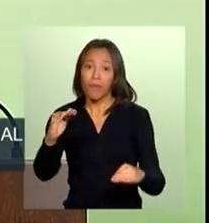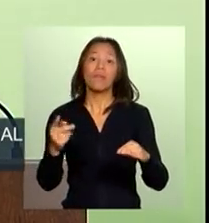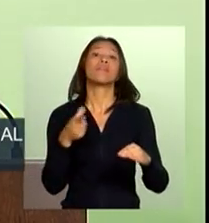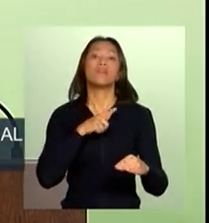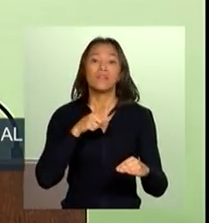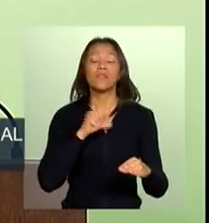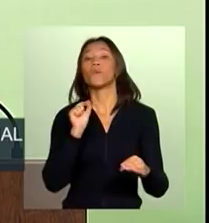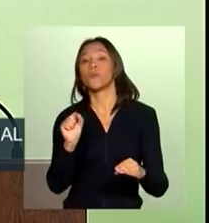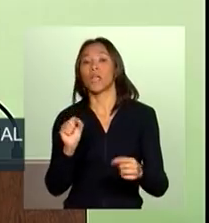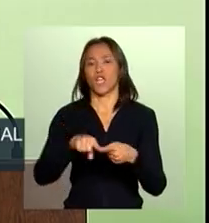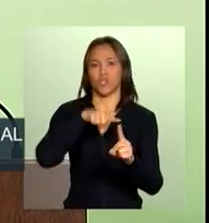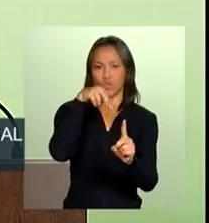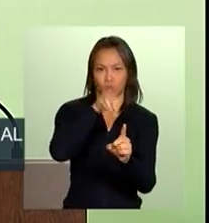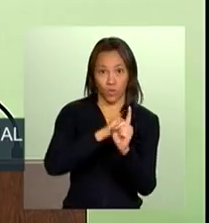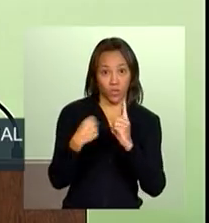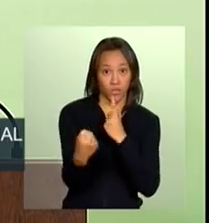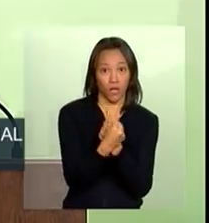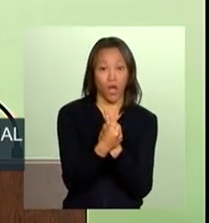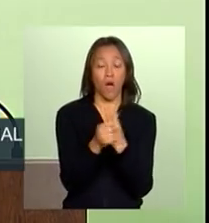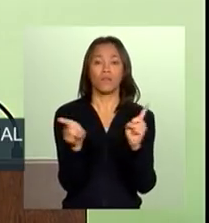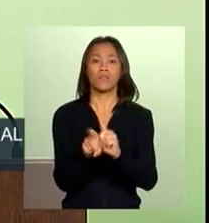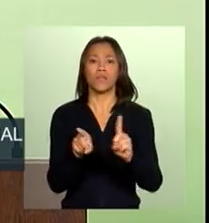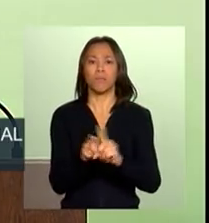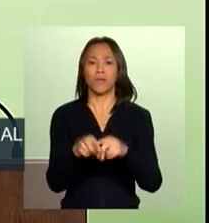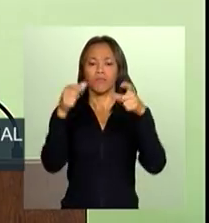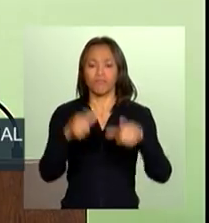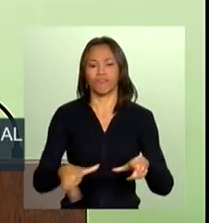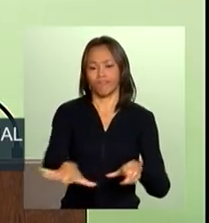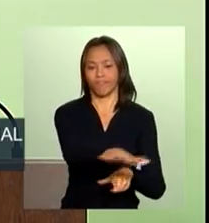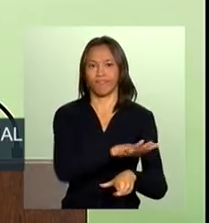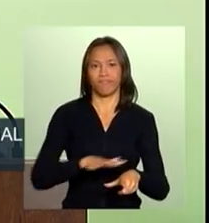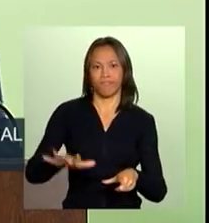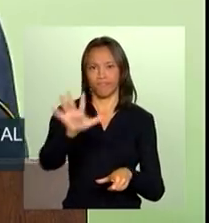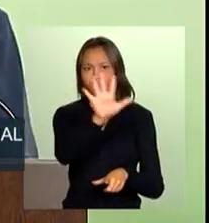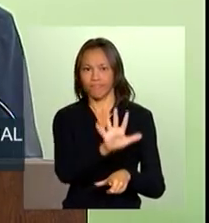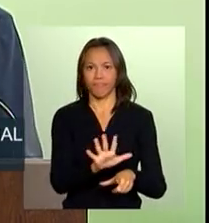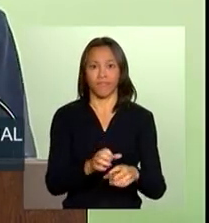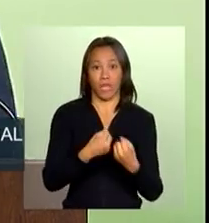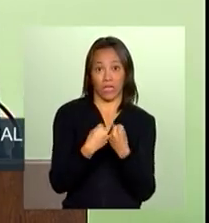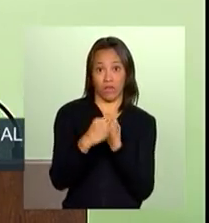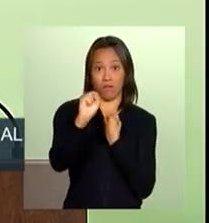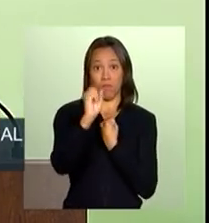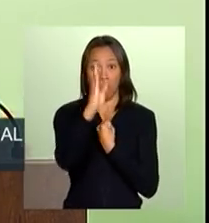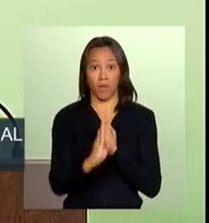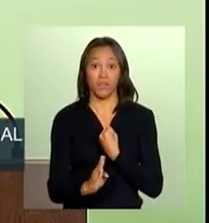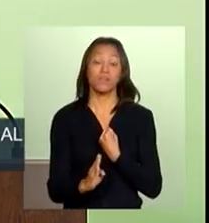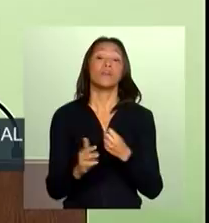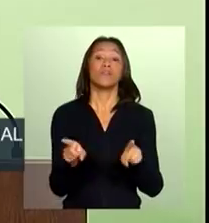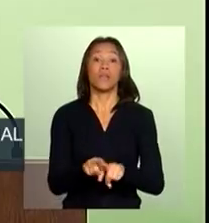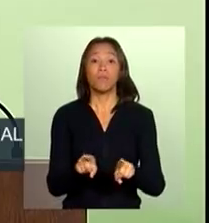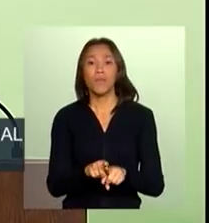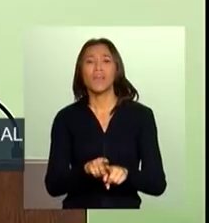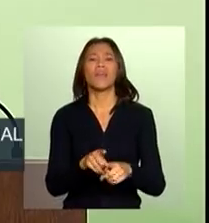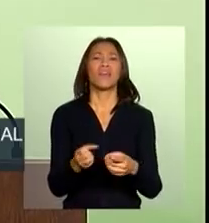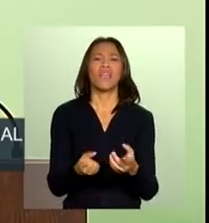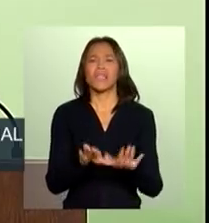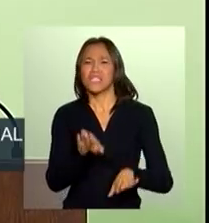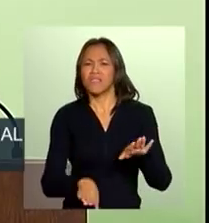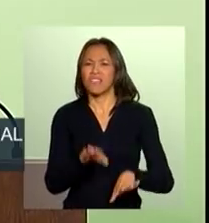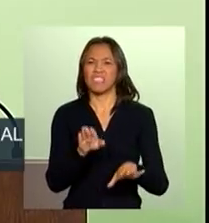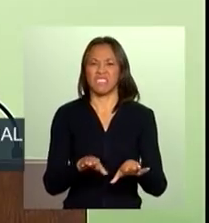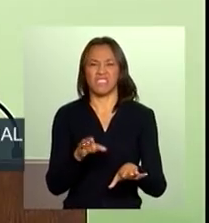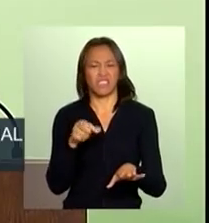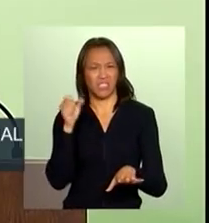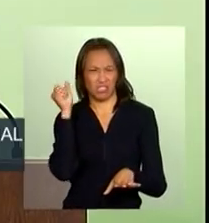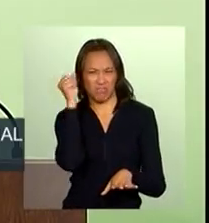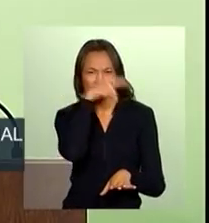ponto de vista social quanto territorialmente, quanto também e muitas vezes de forma muito